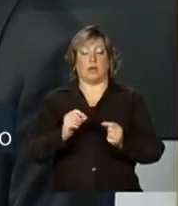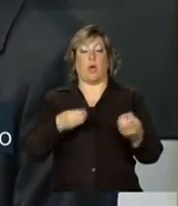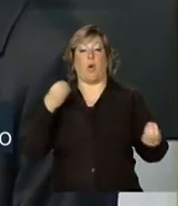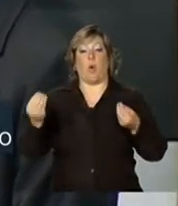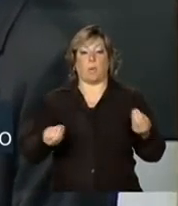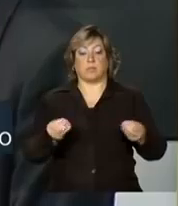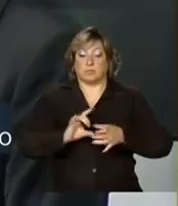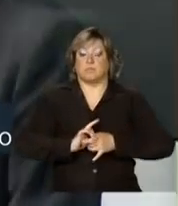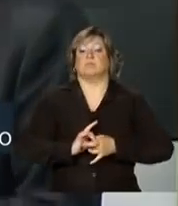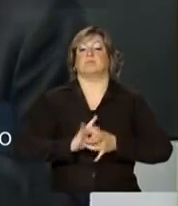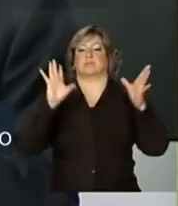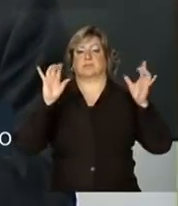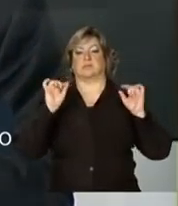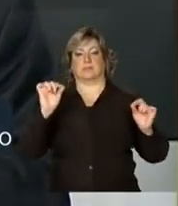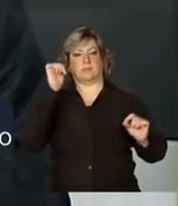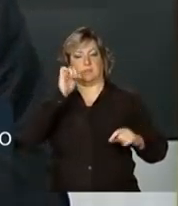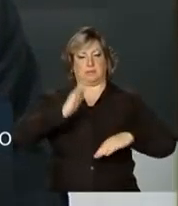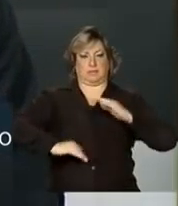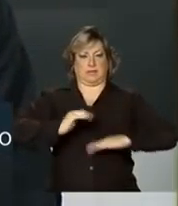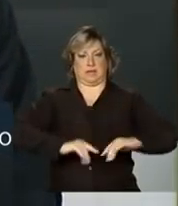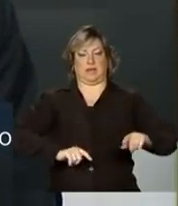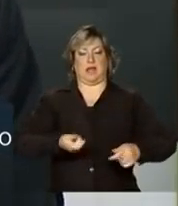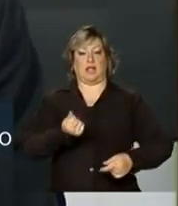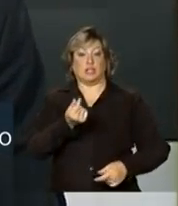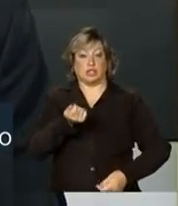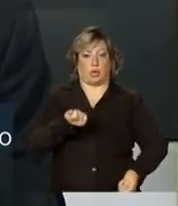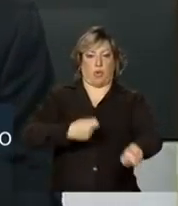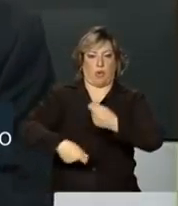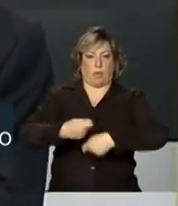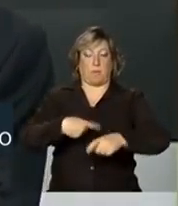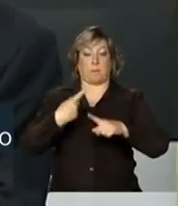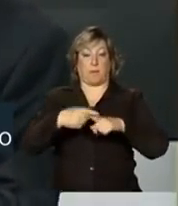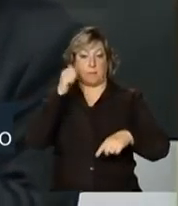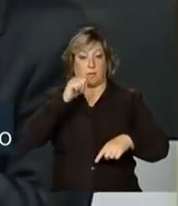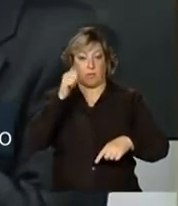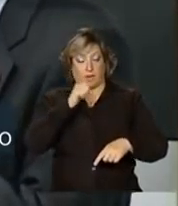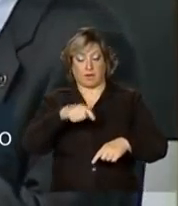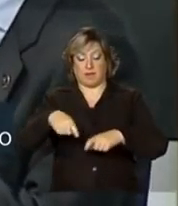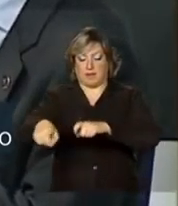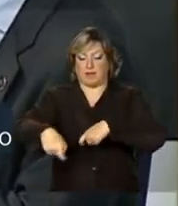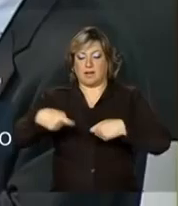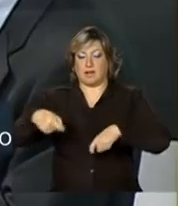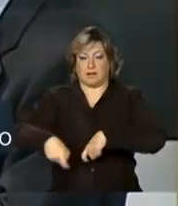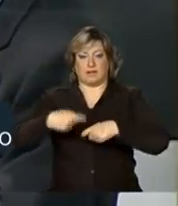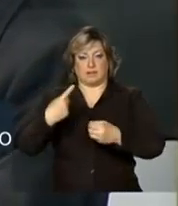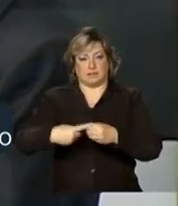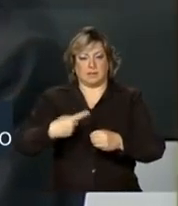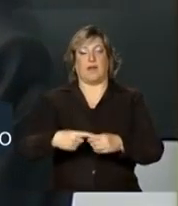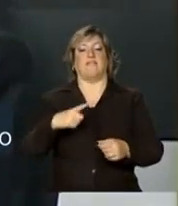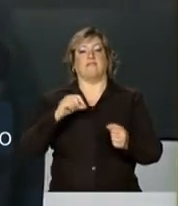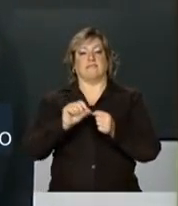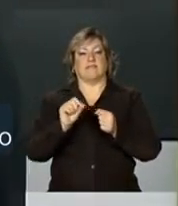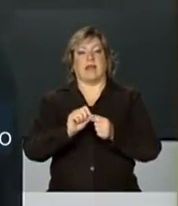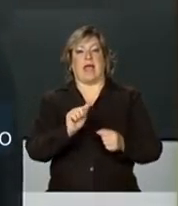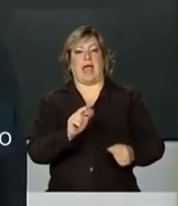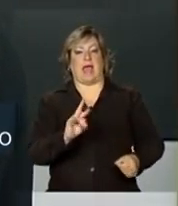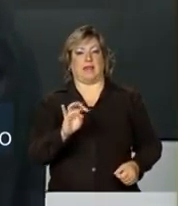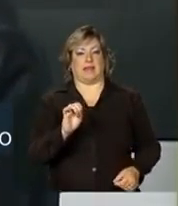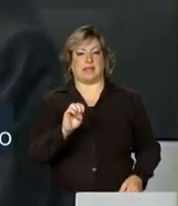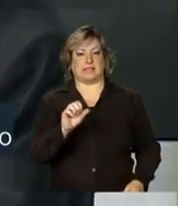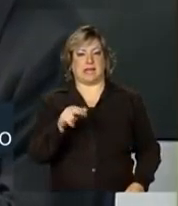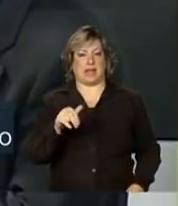mulheres. As mulheres, hoje, no rural, elas produzem artesanato, produzem vários